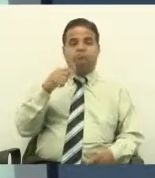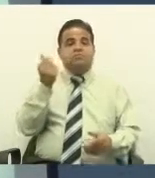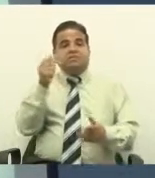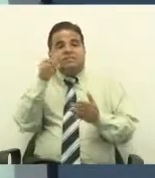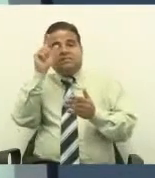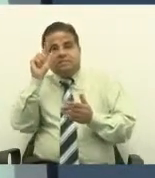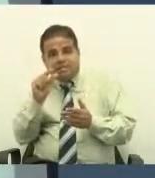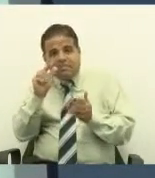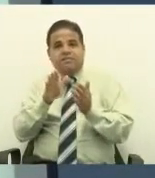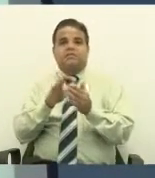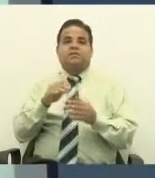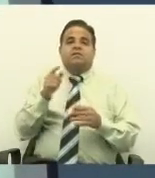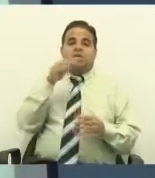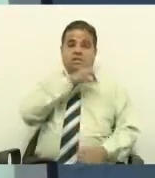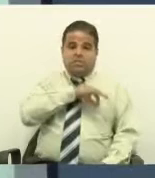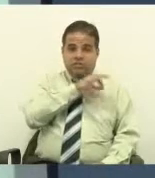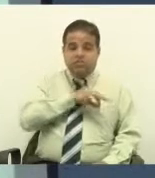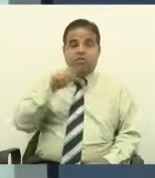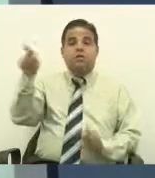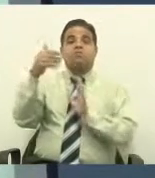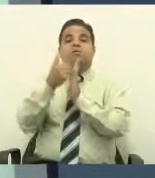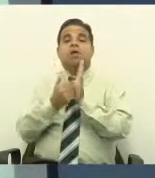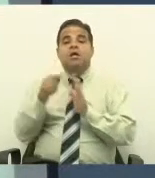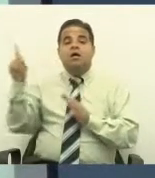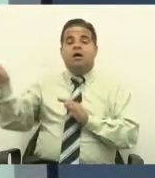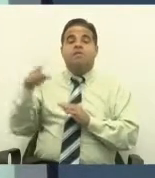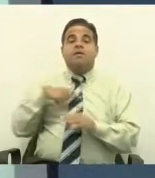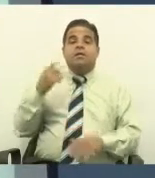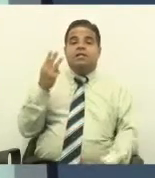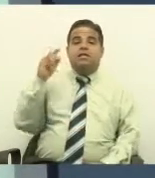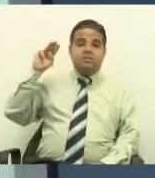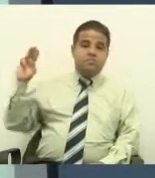econômica. O programa ele consiste no valor de